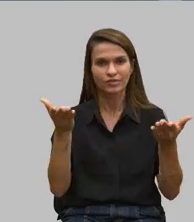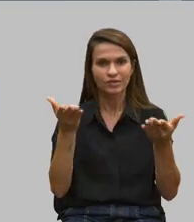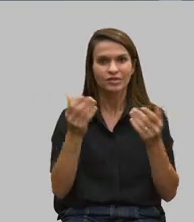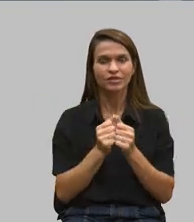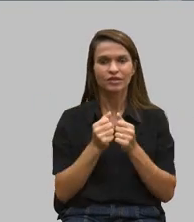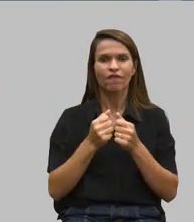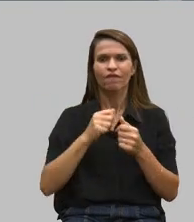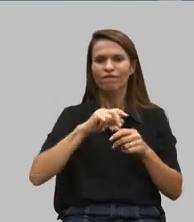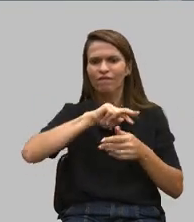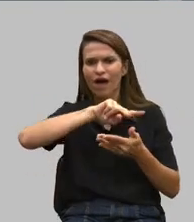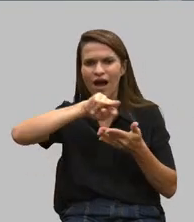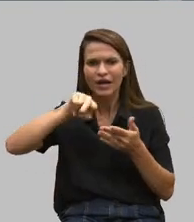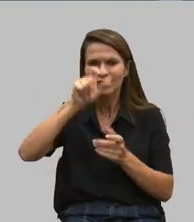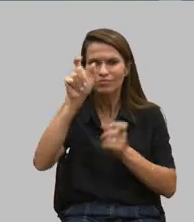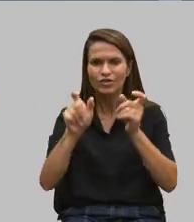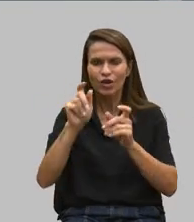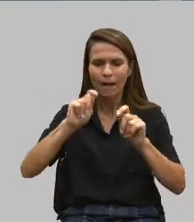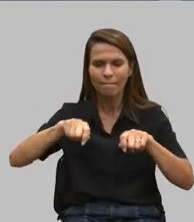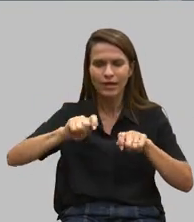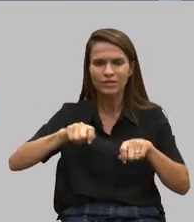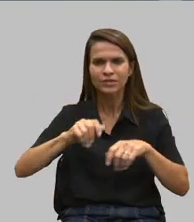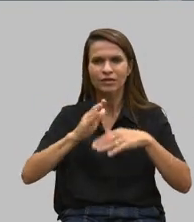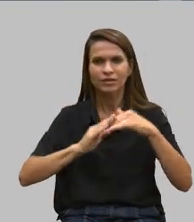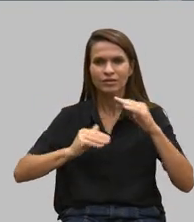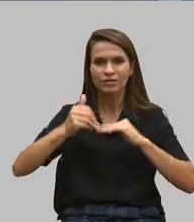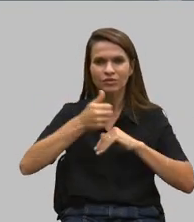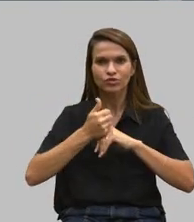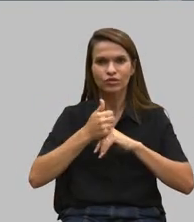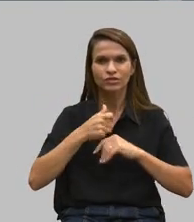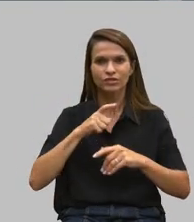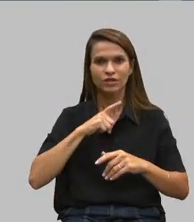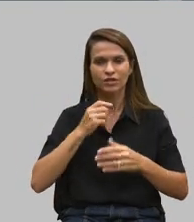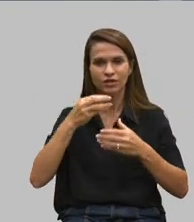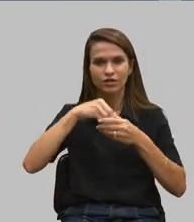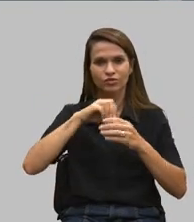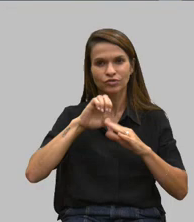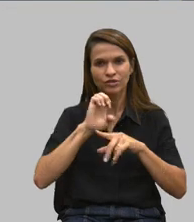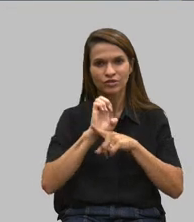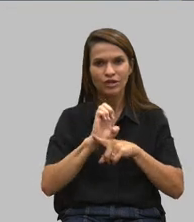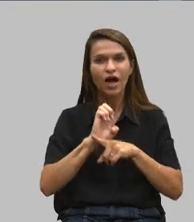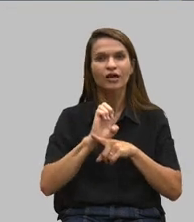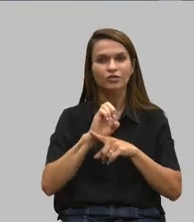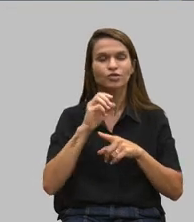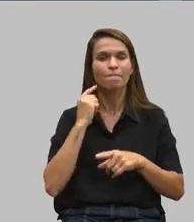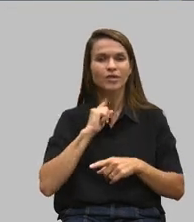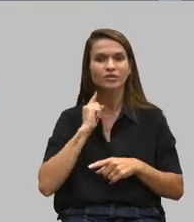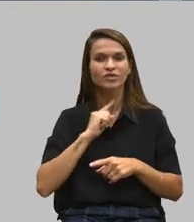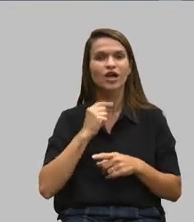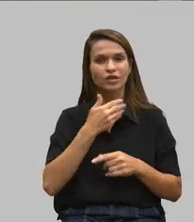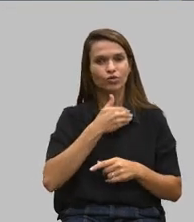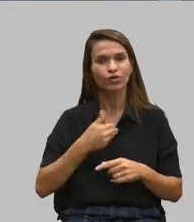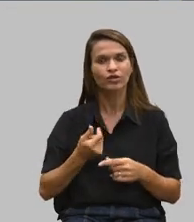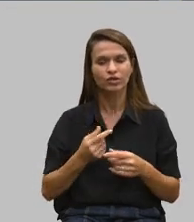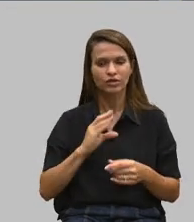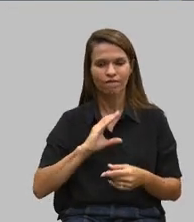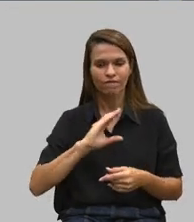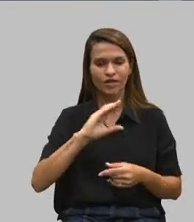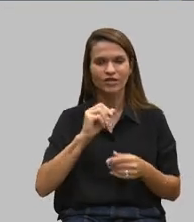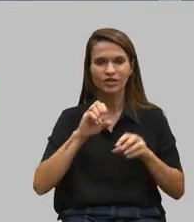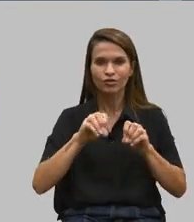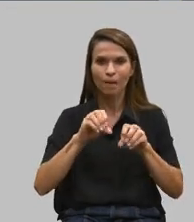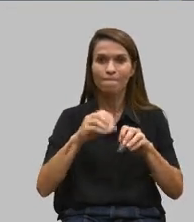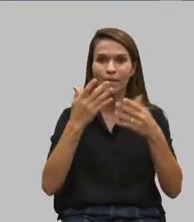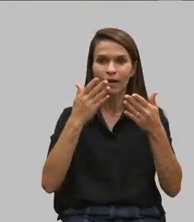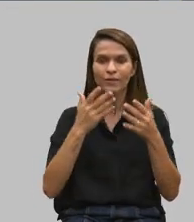mãos os vários profissionais capacitados e talentosos que a gente tem no estado de Minas Gerais e um governador que de fato investe na educação isso não seria possível então parabéns para